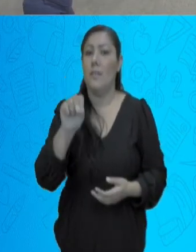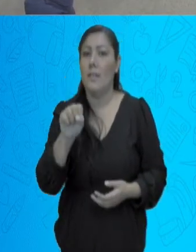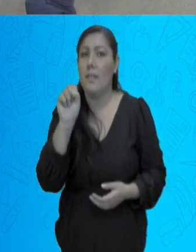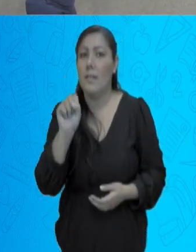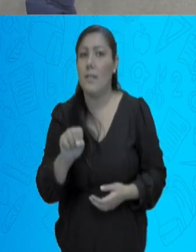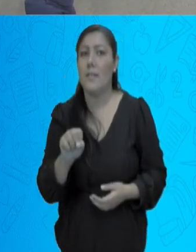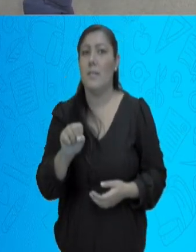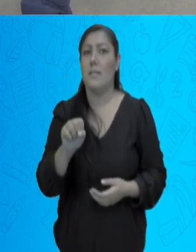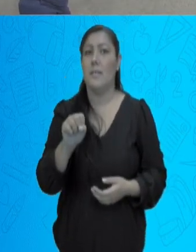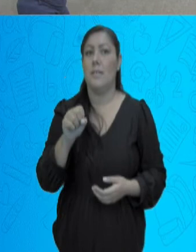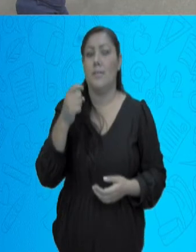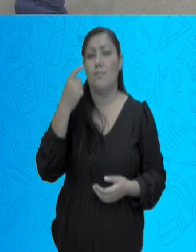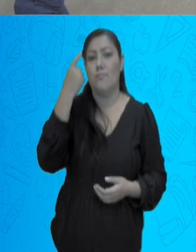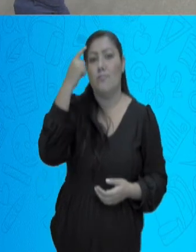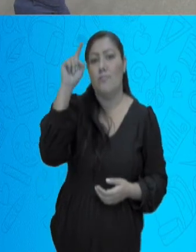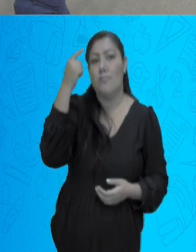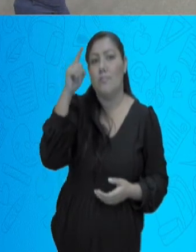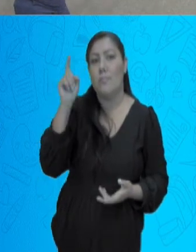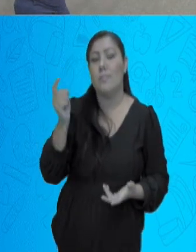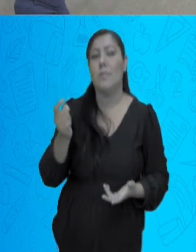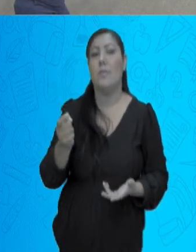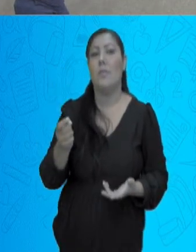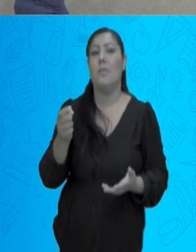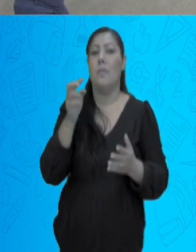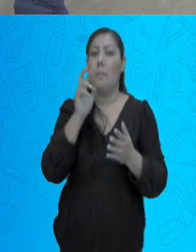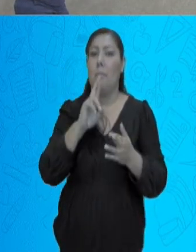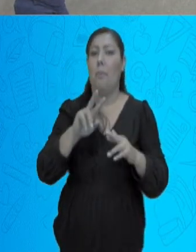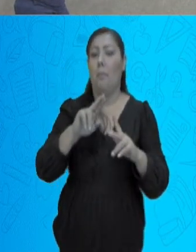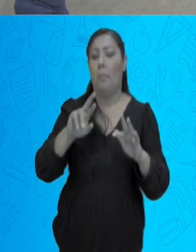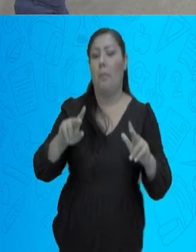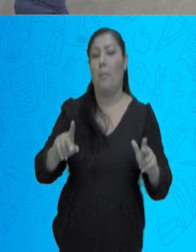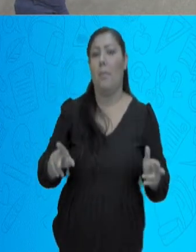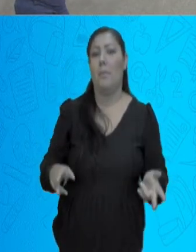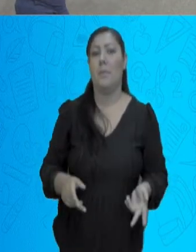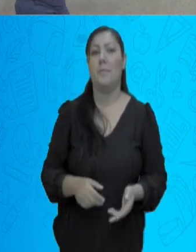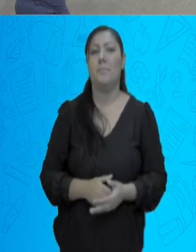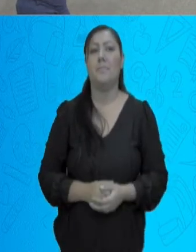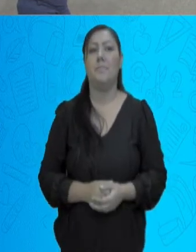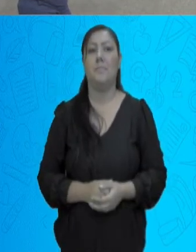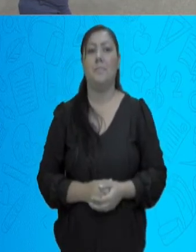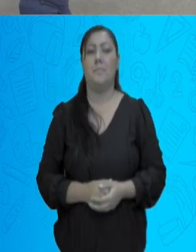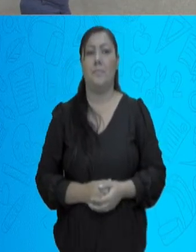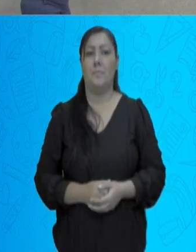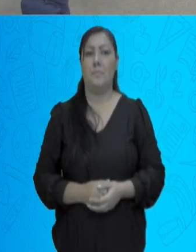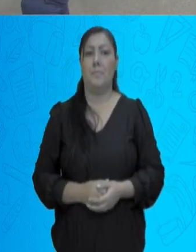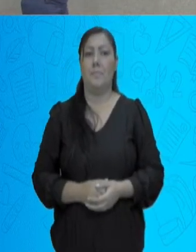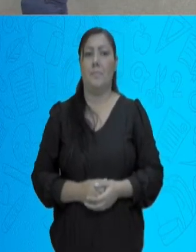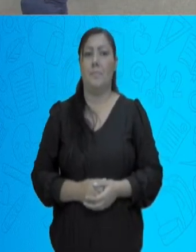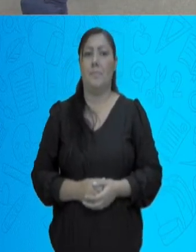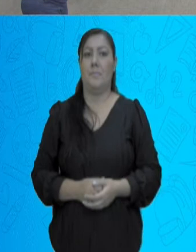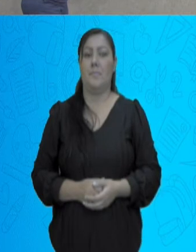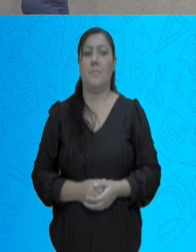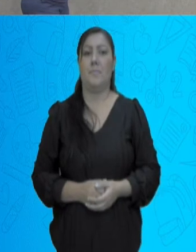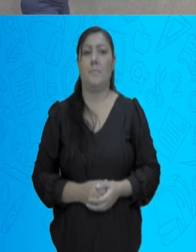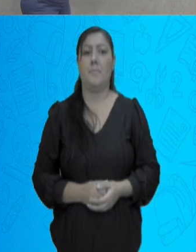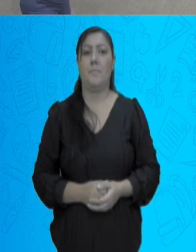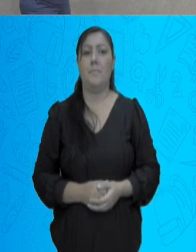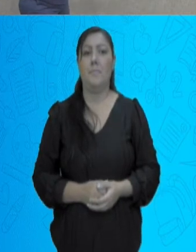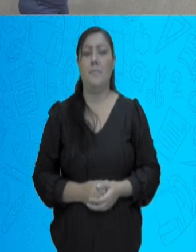não queiras. Tá vendo? São particularidades